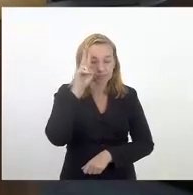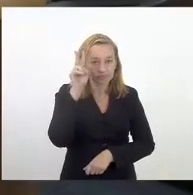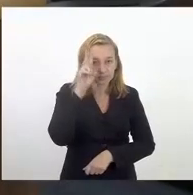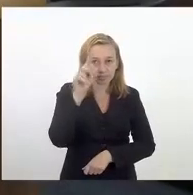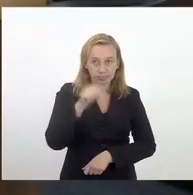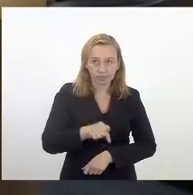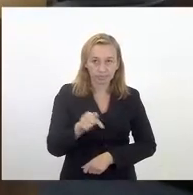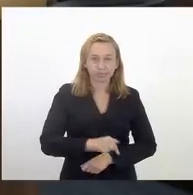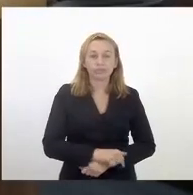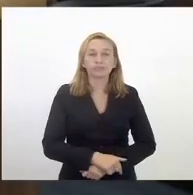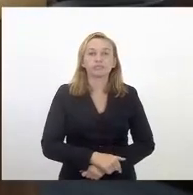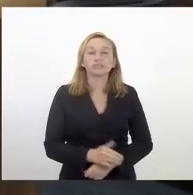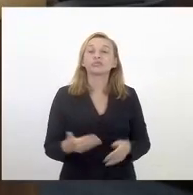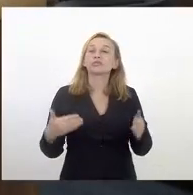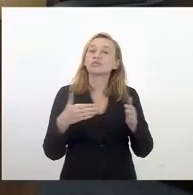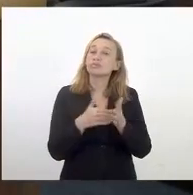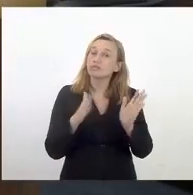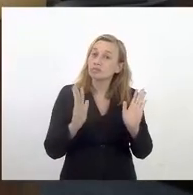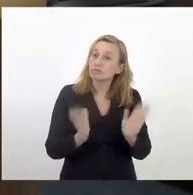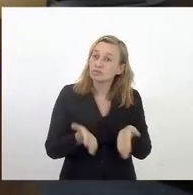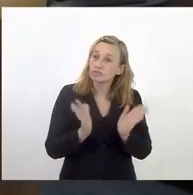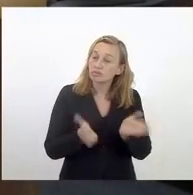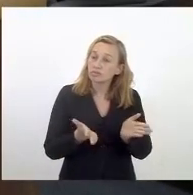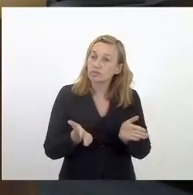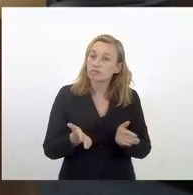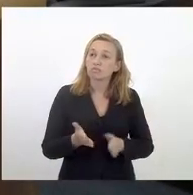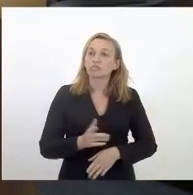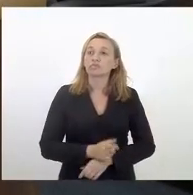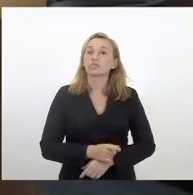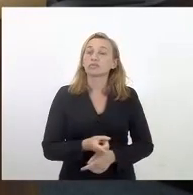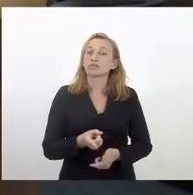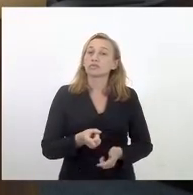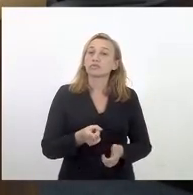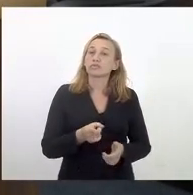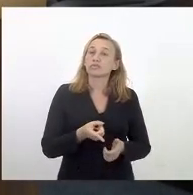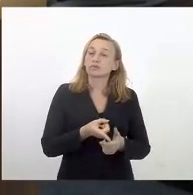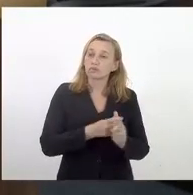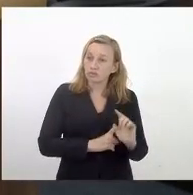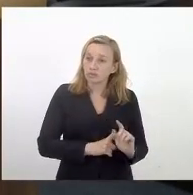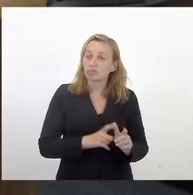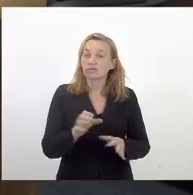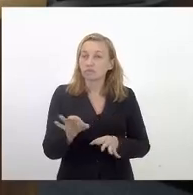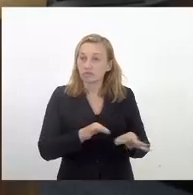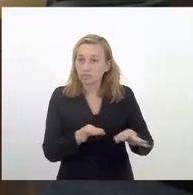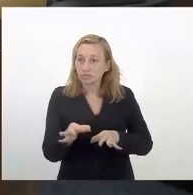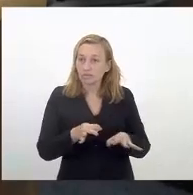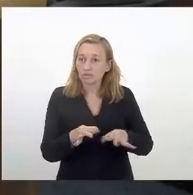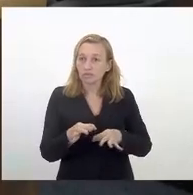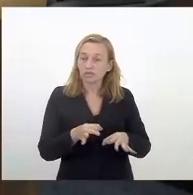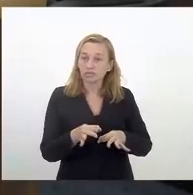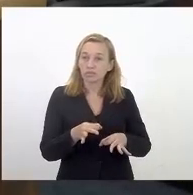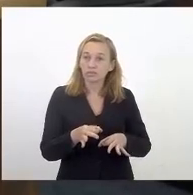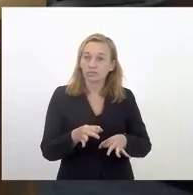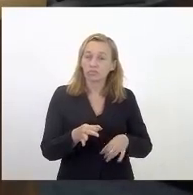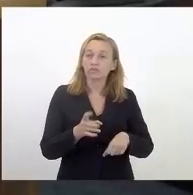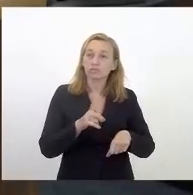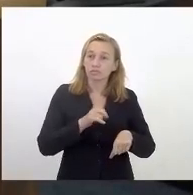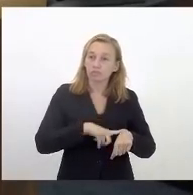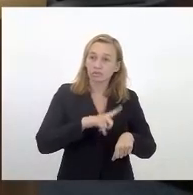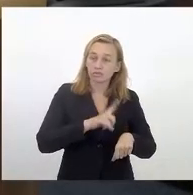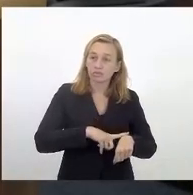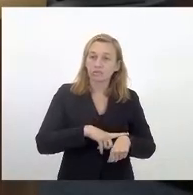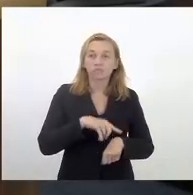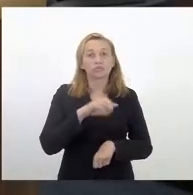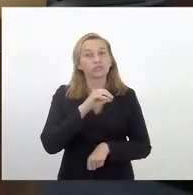aqui que até hoje estamos em débito com plano de cargos e salários da área da saúde